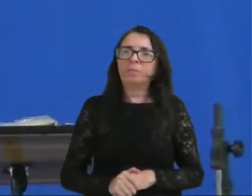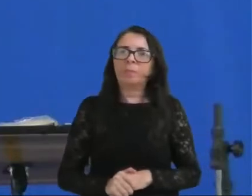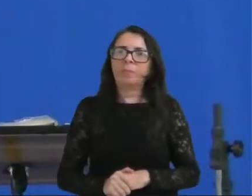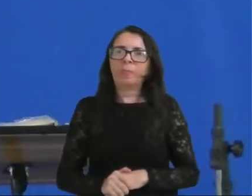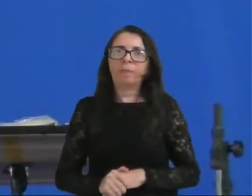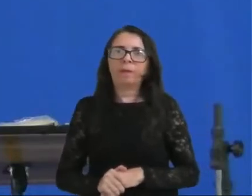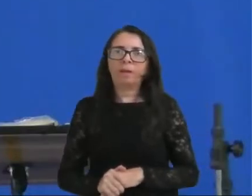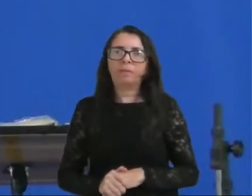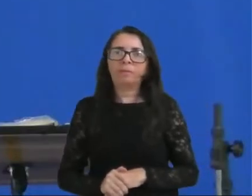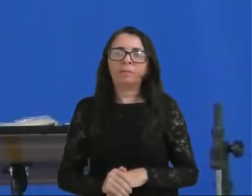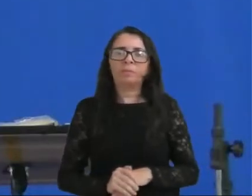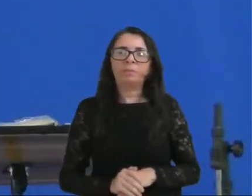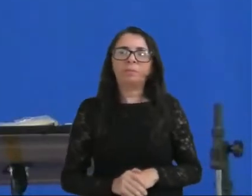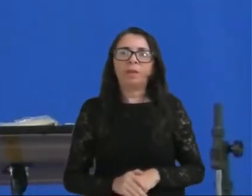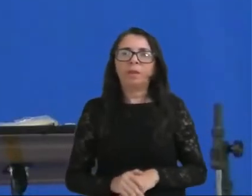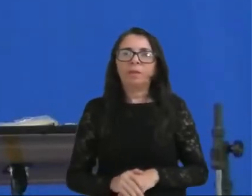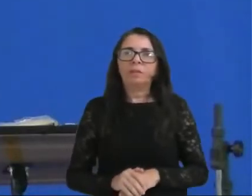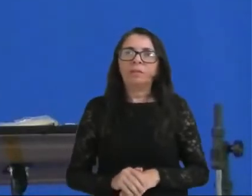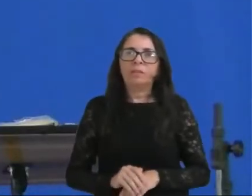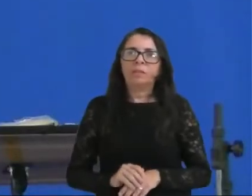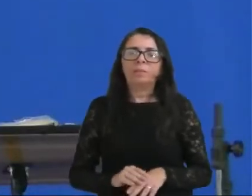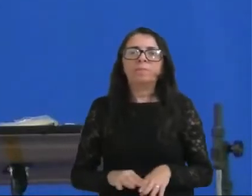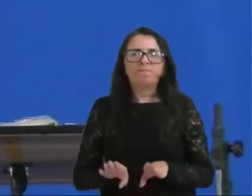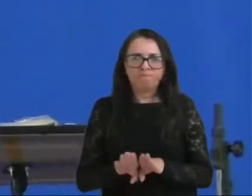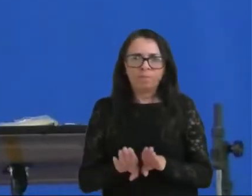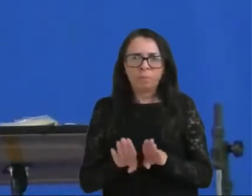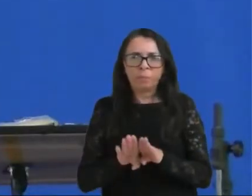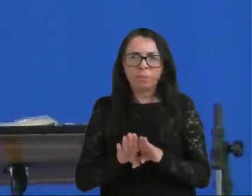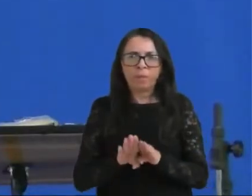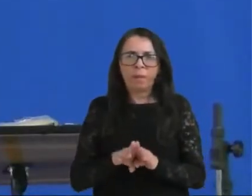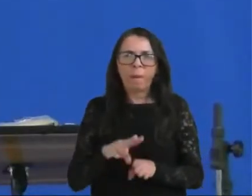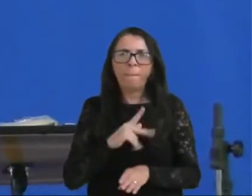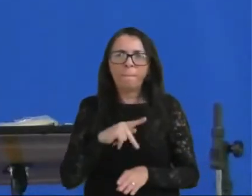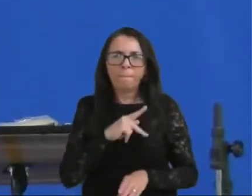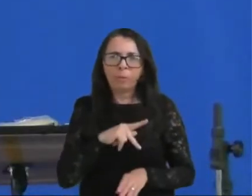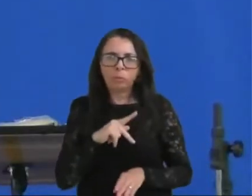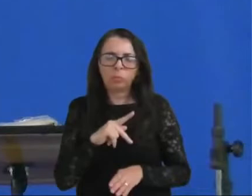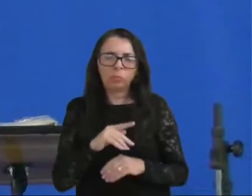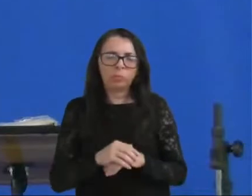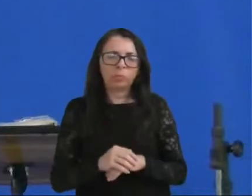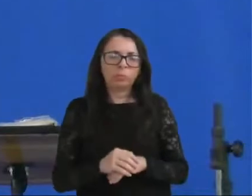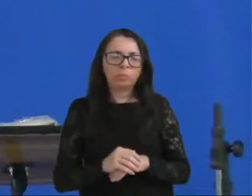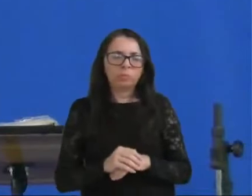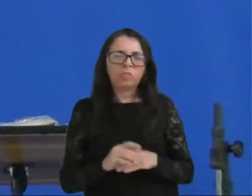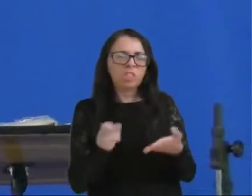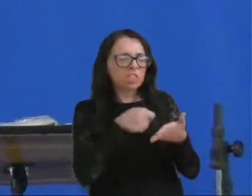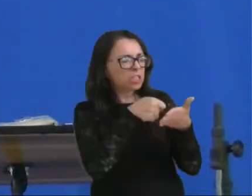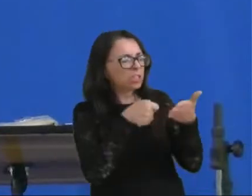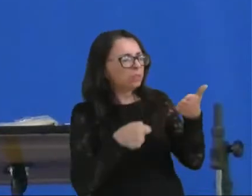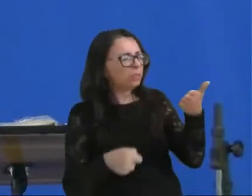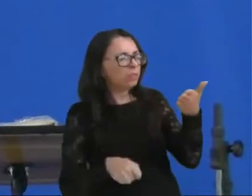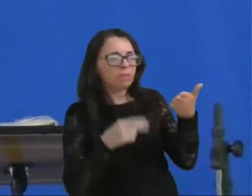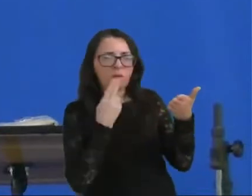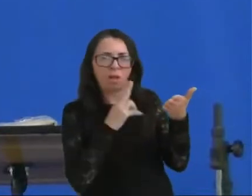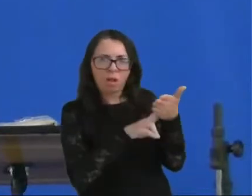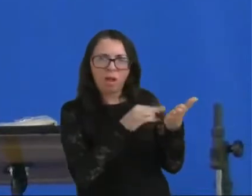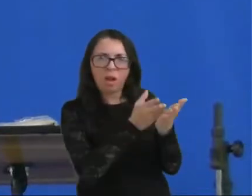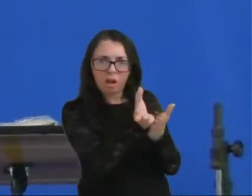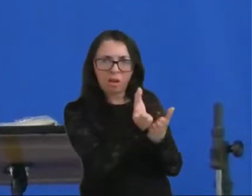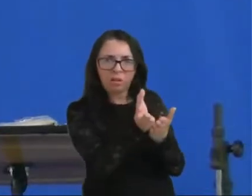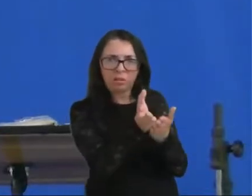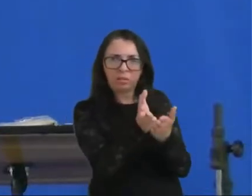escreveu uma carta à igreja de Éfeso agradecendo aquela igreja, agradecendo porque era uma igreja amorosa, é uma igreja que